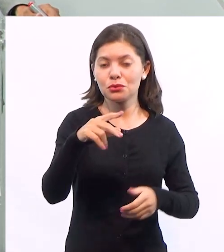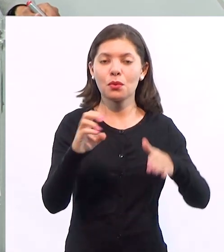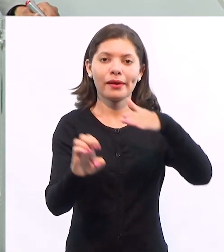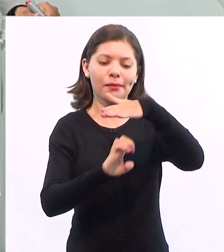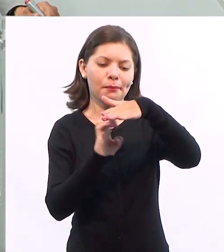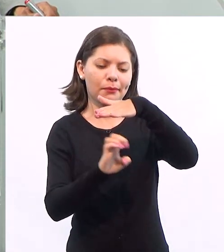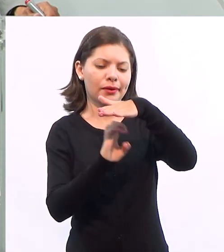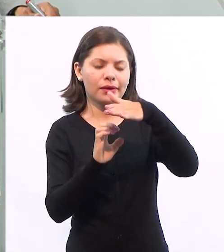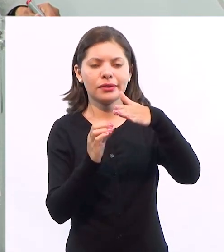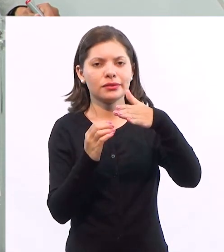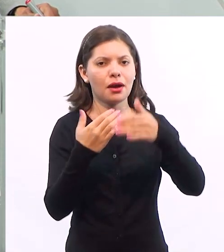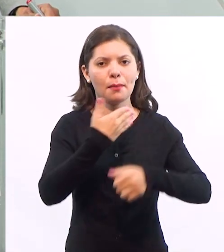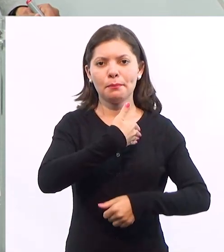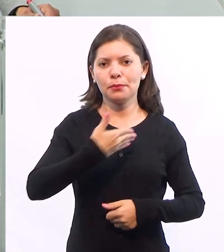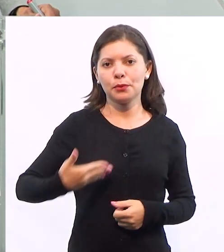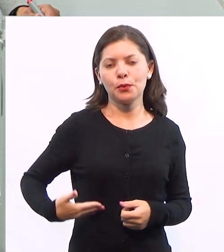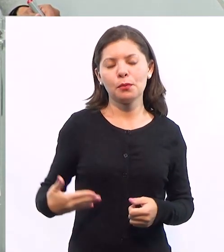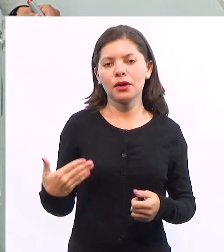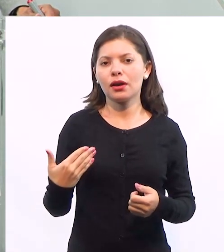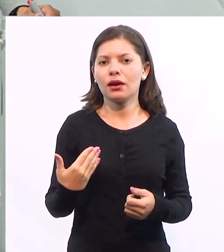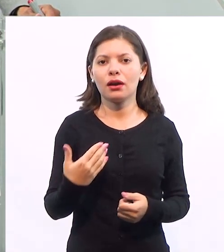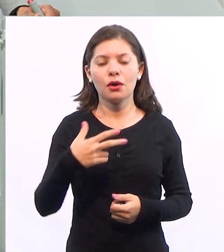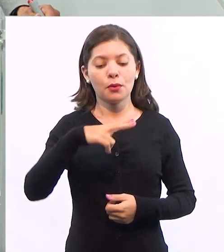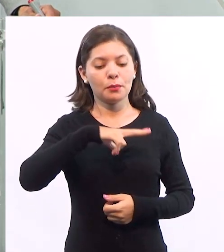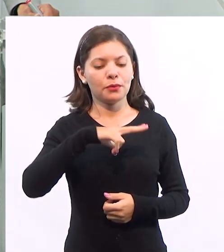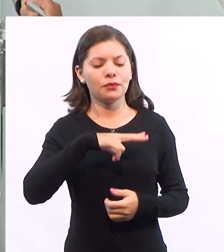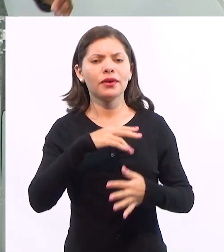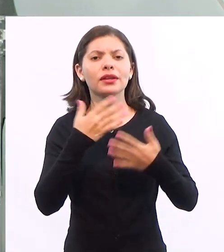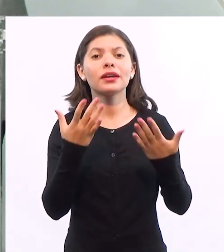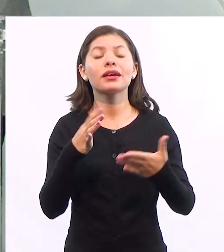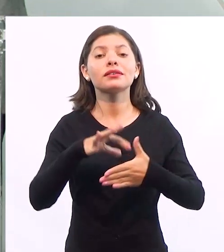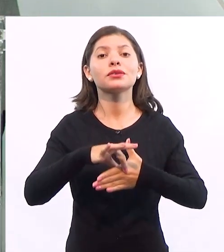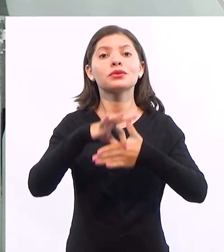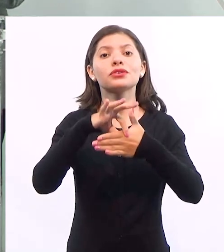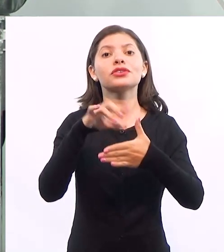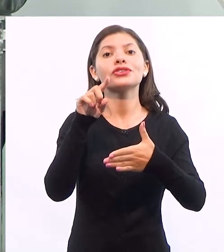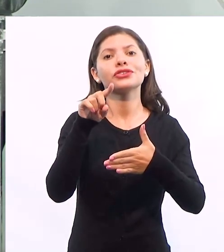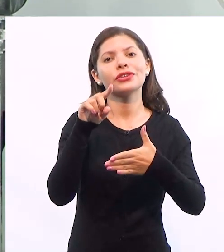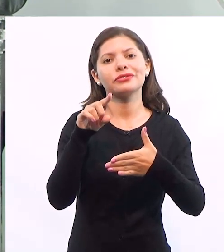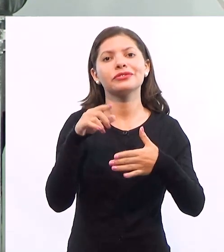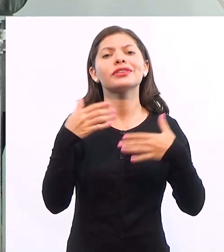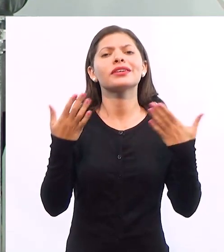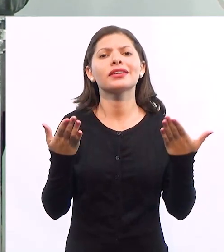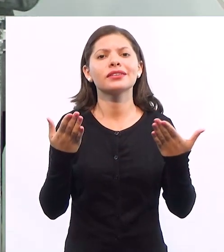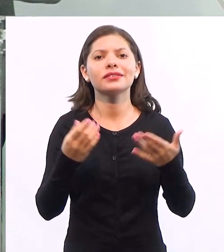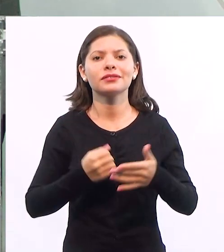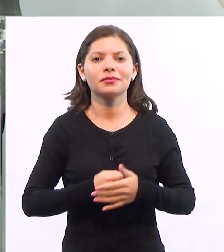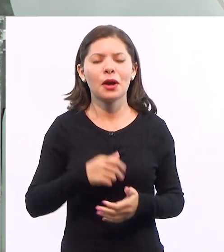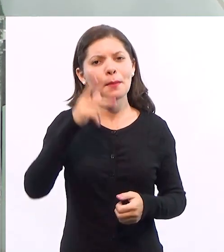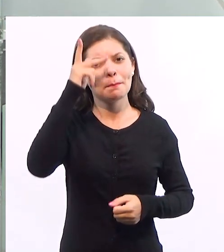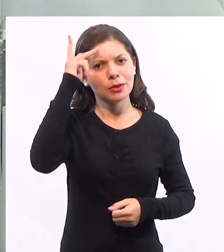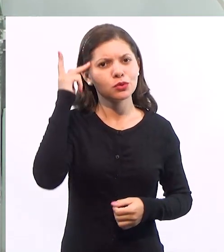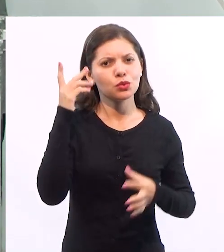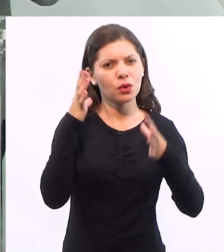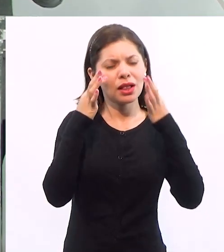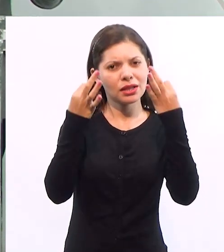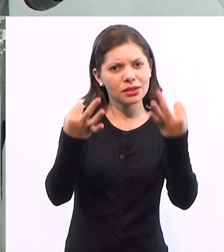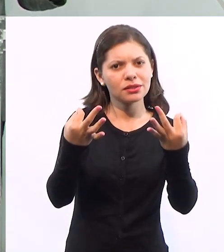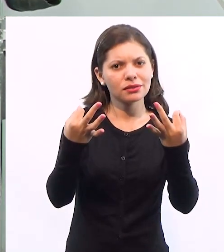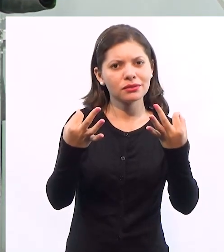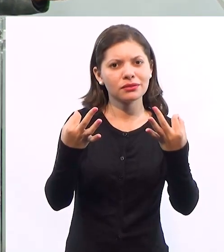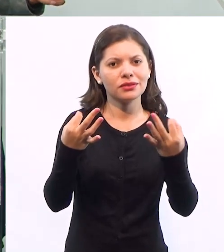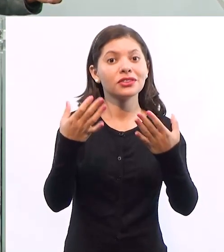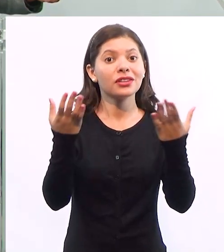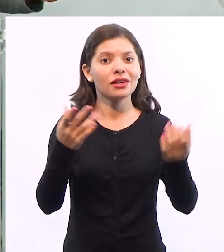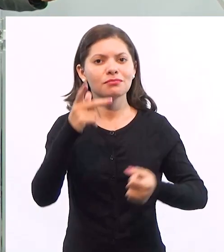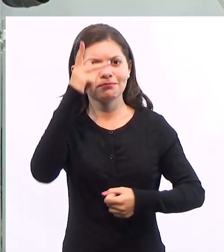você trabalha, seja ela pública ou privada. Quem é seu chefe? Quem são as pessoas que trabalham com você? Elas te dão atenção? Elas te